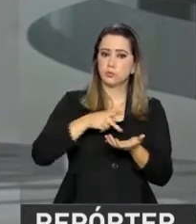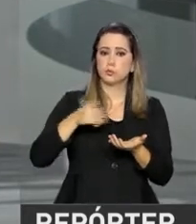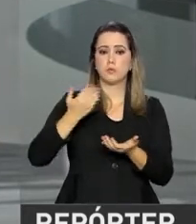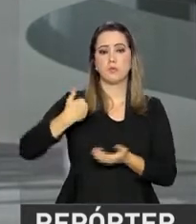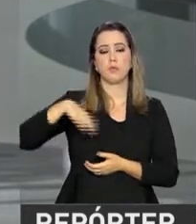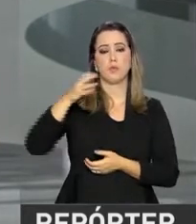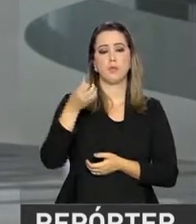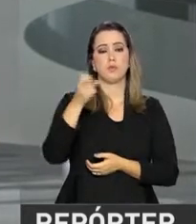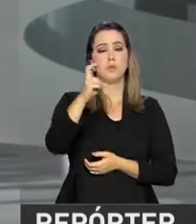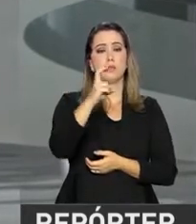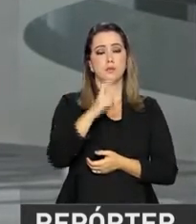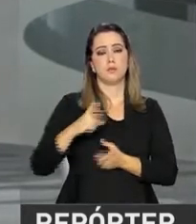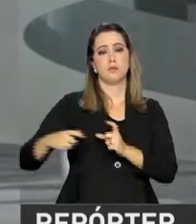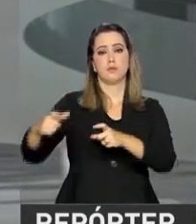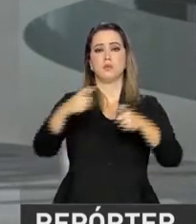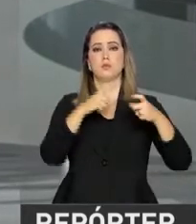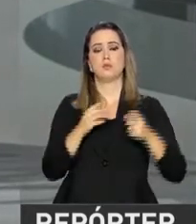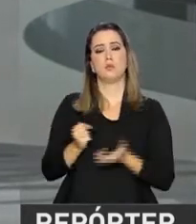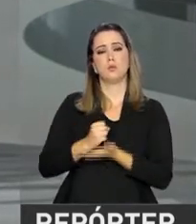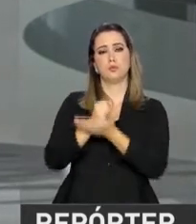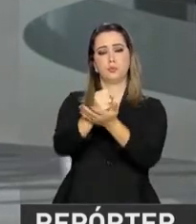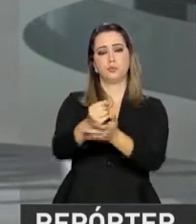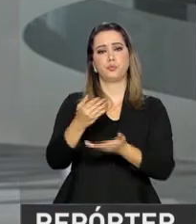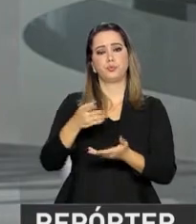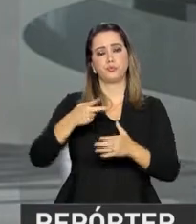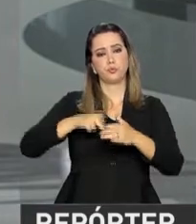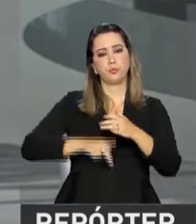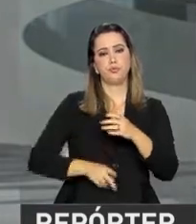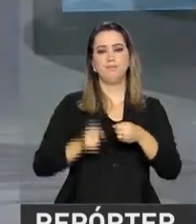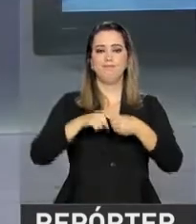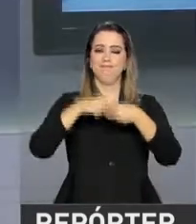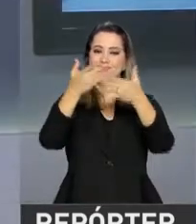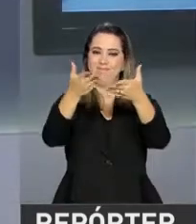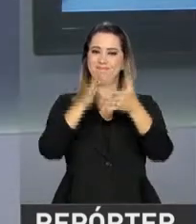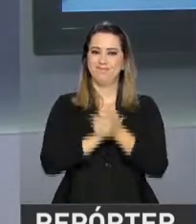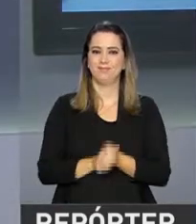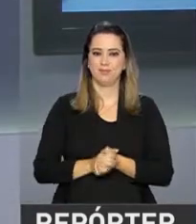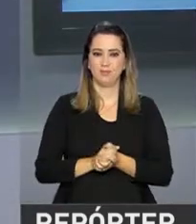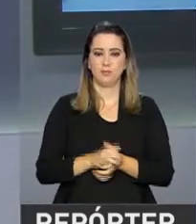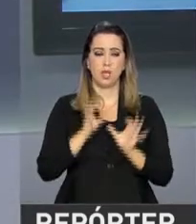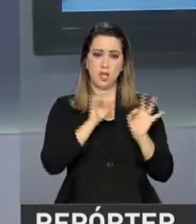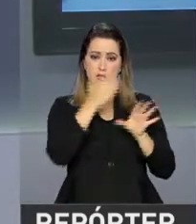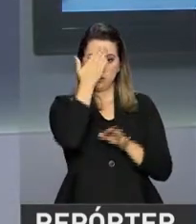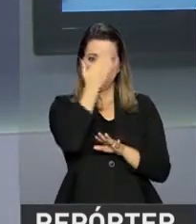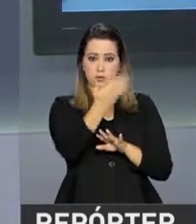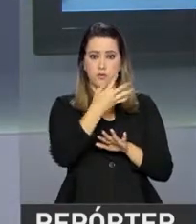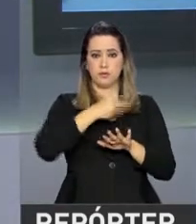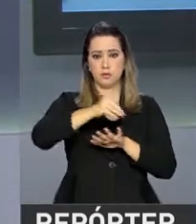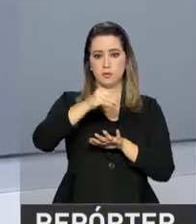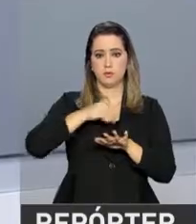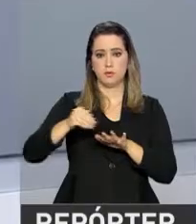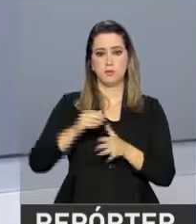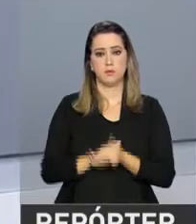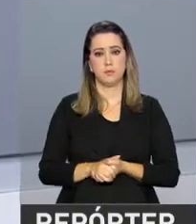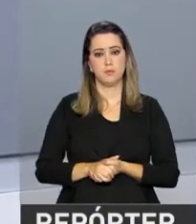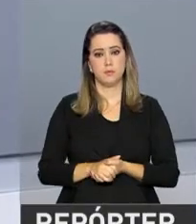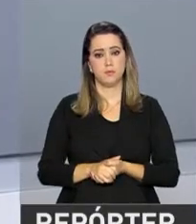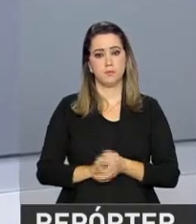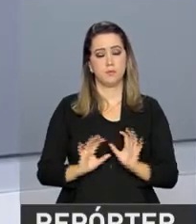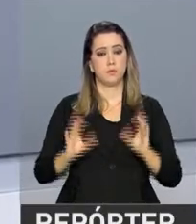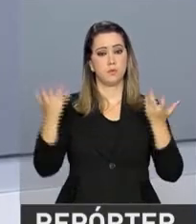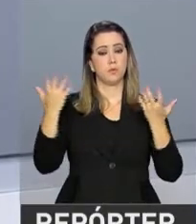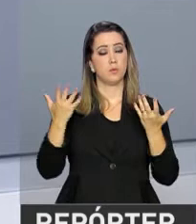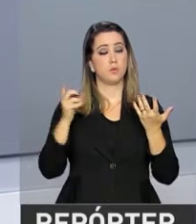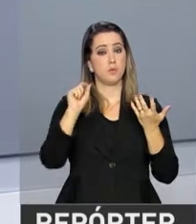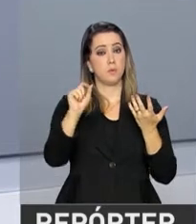mais cinco áreas ofertadas para exploração eu volto com você e carol obrigada pablo pelas informações durante a